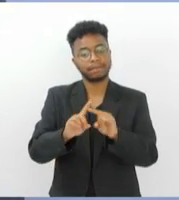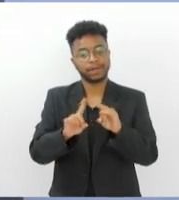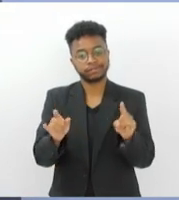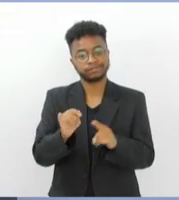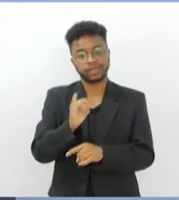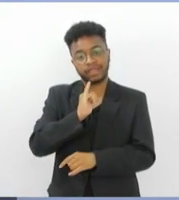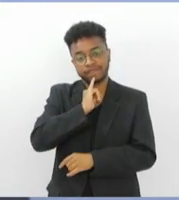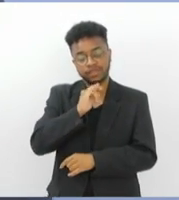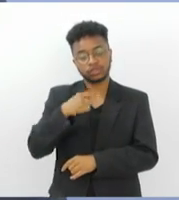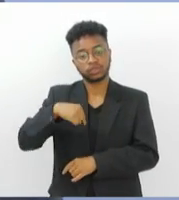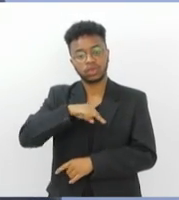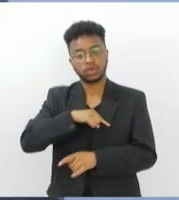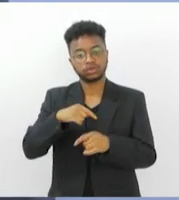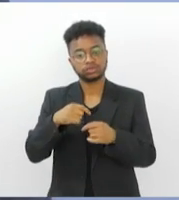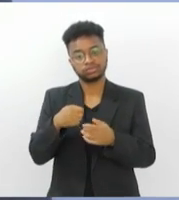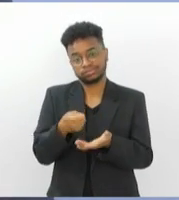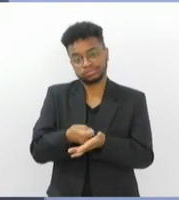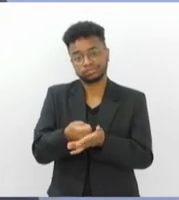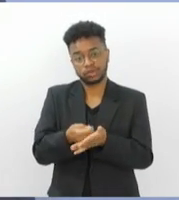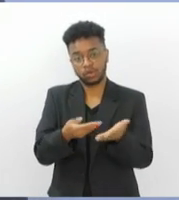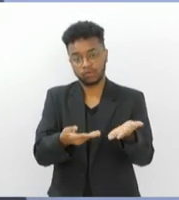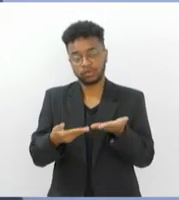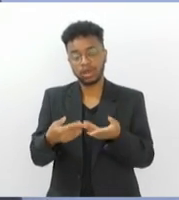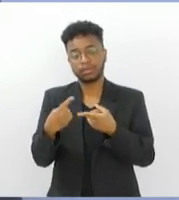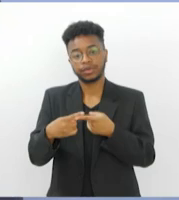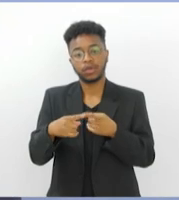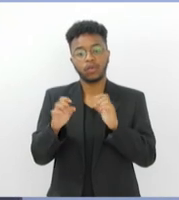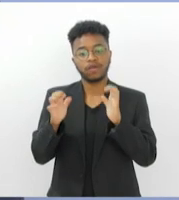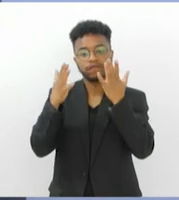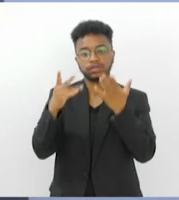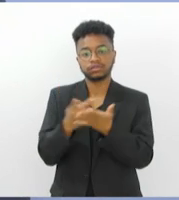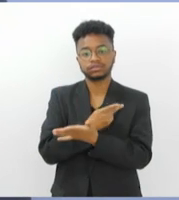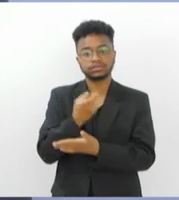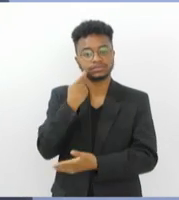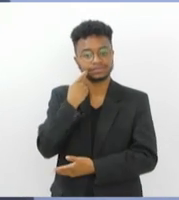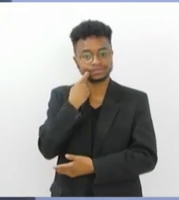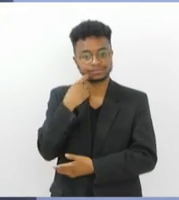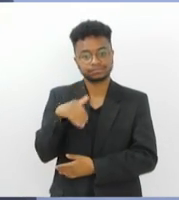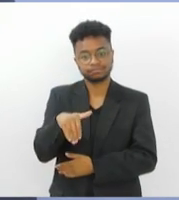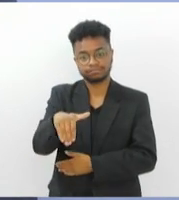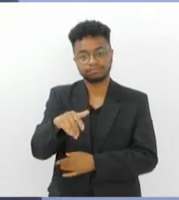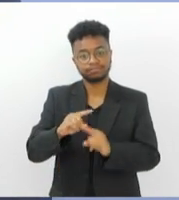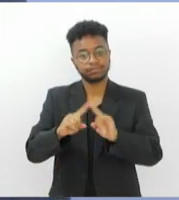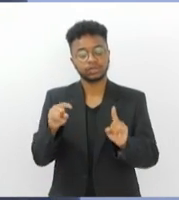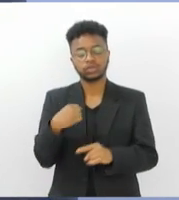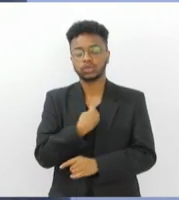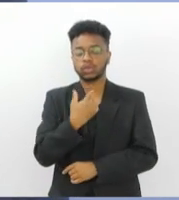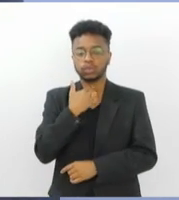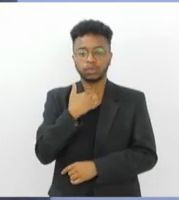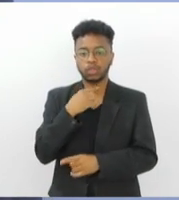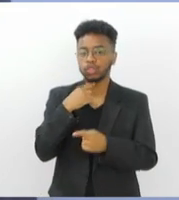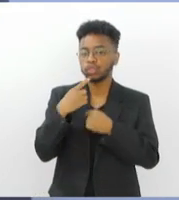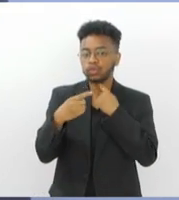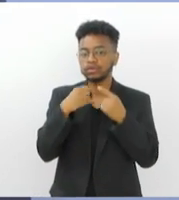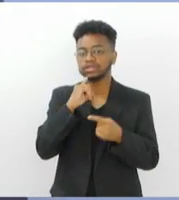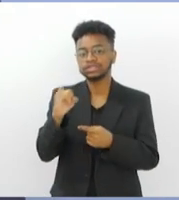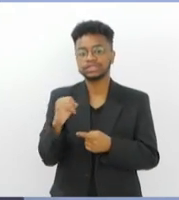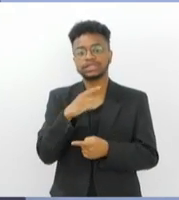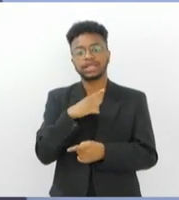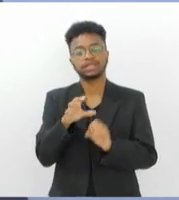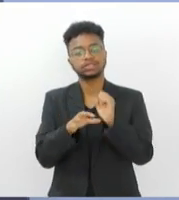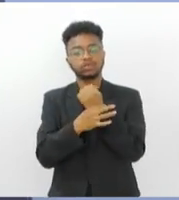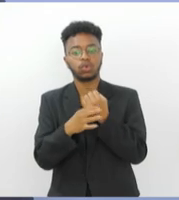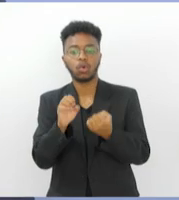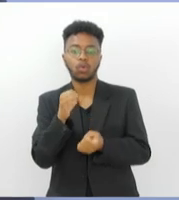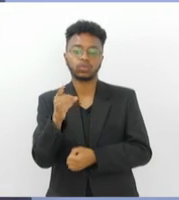obrigados a convocá-los porque o evento já é na próxima sexta-feira e a gente não pode ter nenhuma dúvida de que não há segurança PR as pessoas que